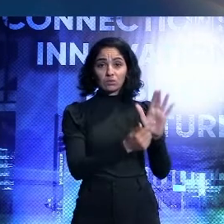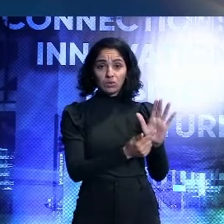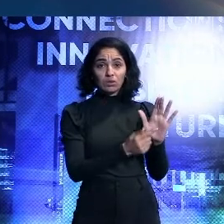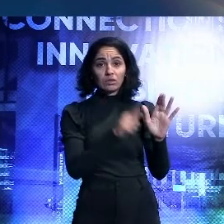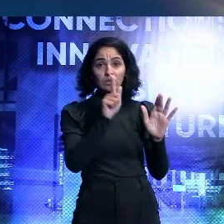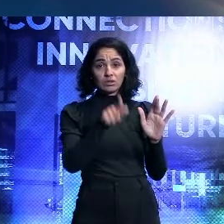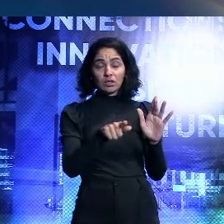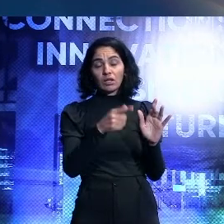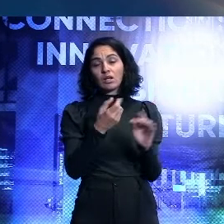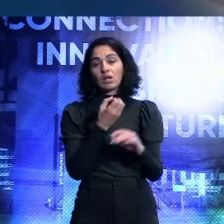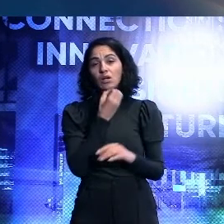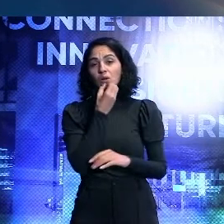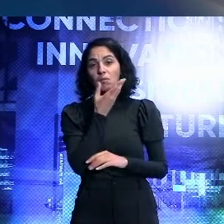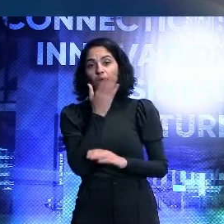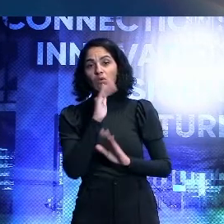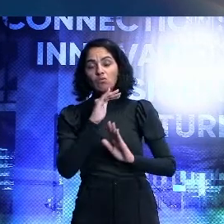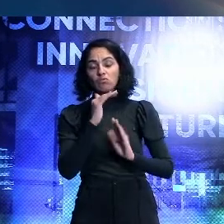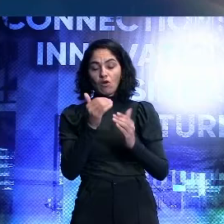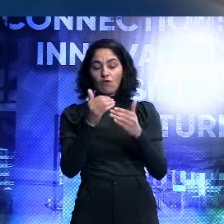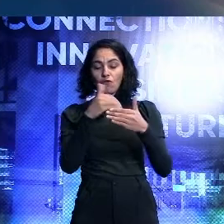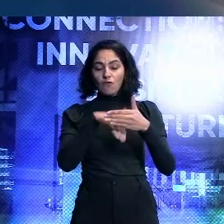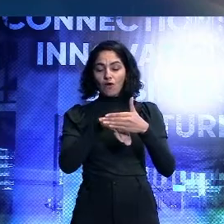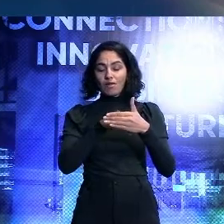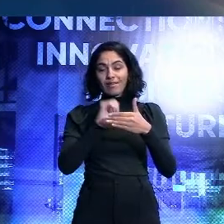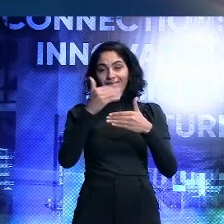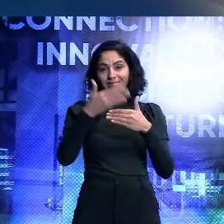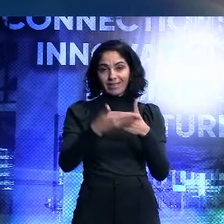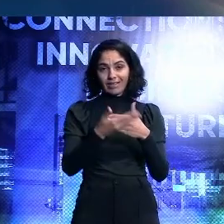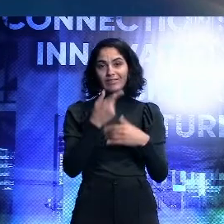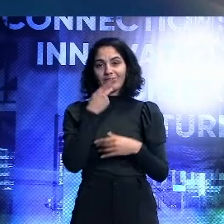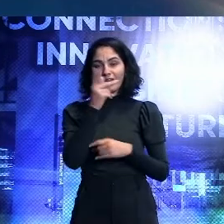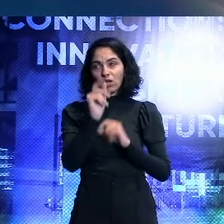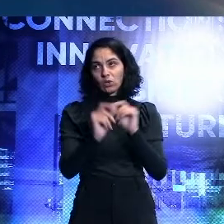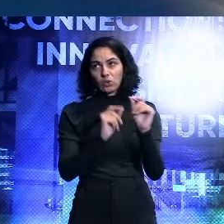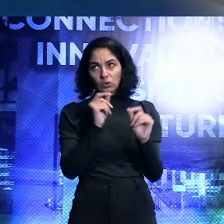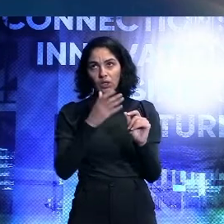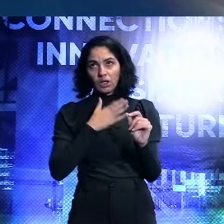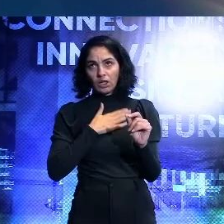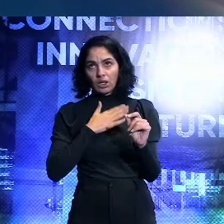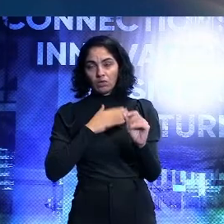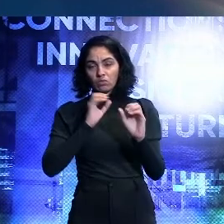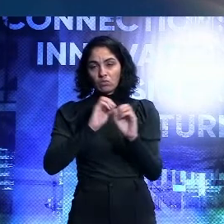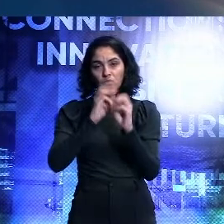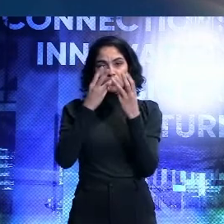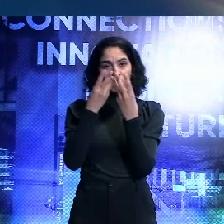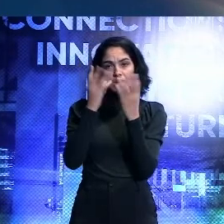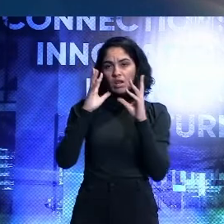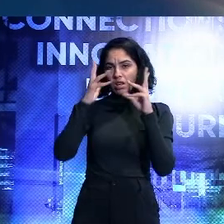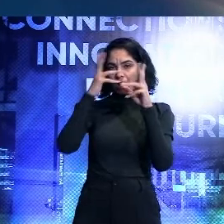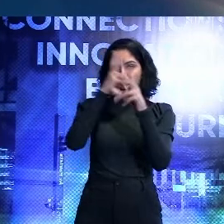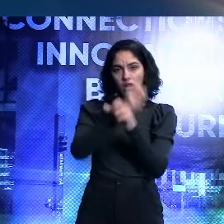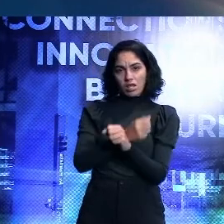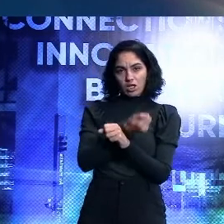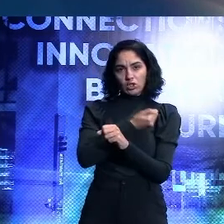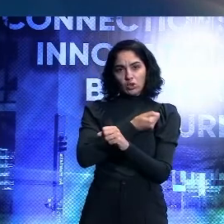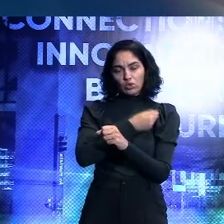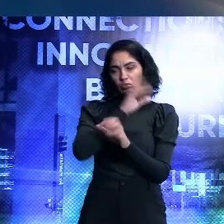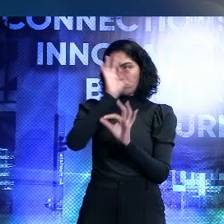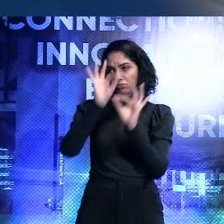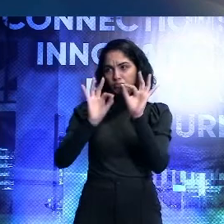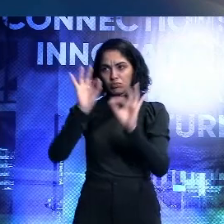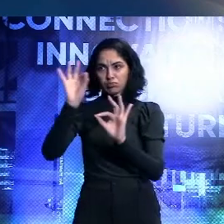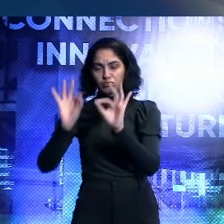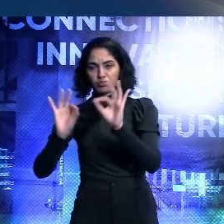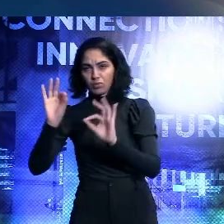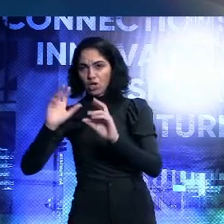e vermelho por dentro. É aquele que diz assim, ó, o tal do indicador de PowerPoint. Tudo lindo, números arredondados de acordo com que